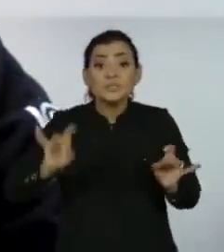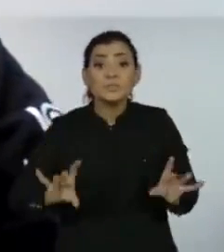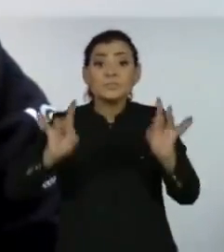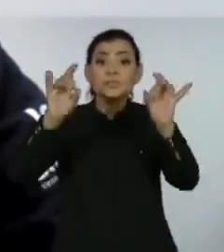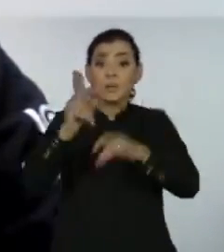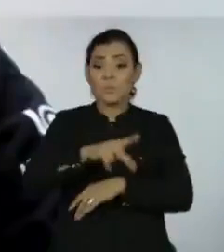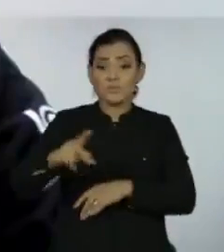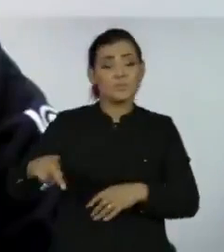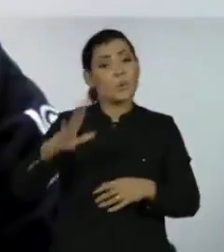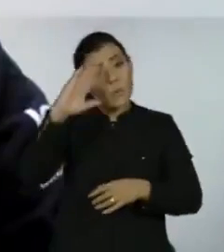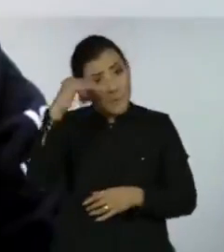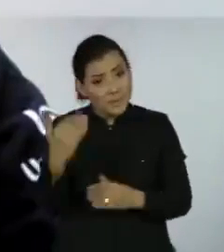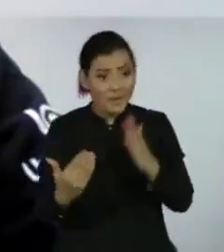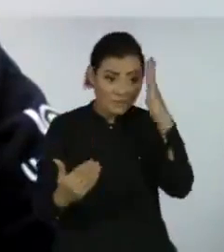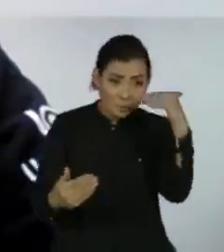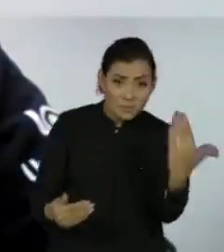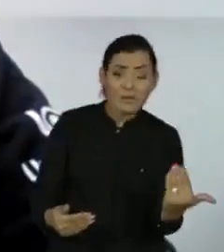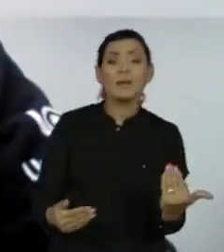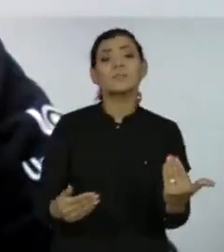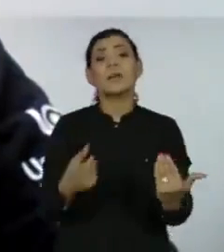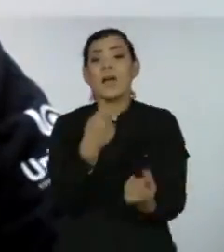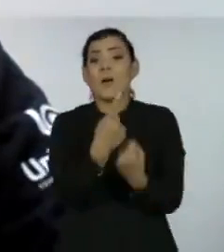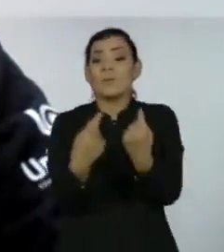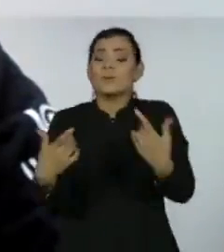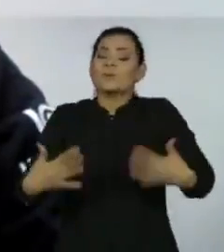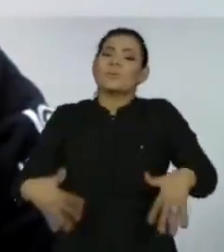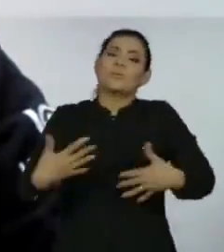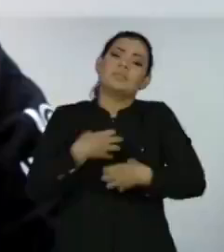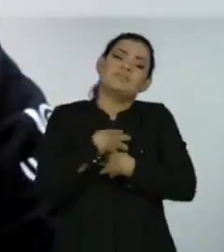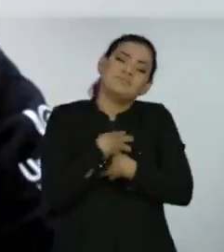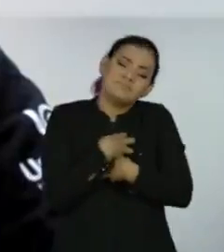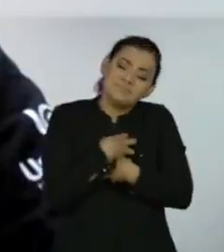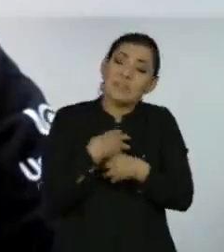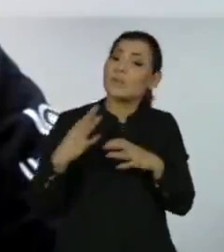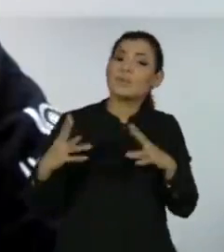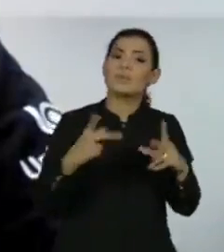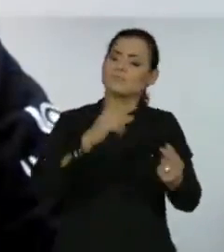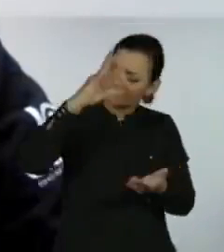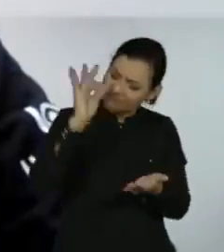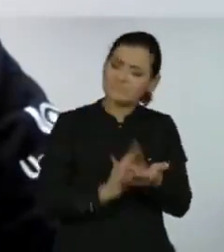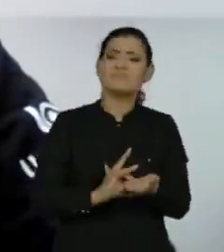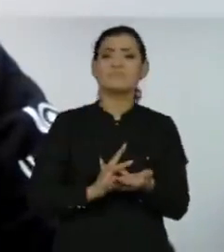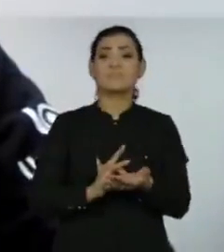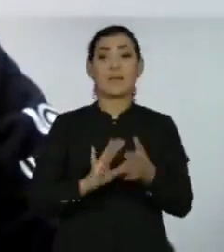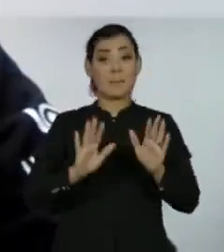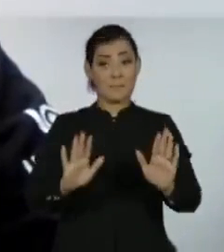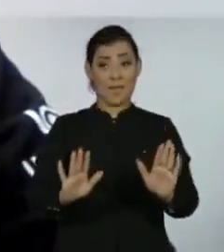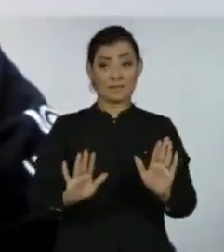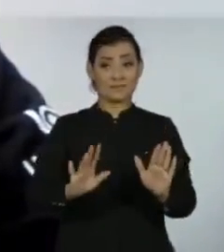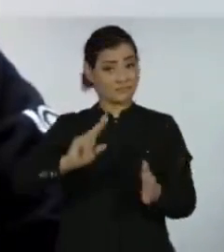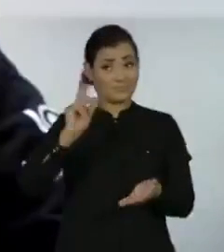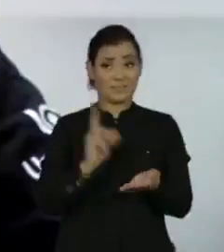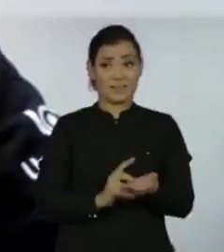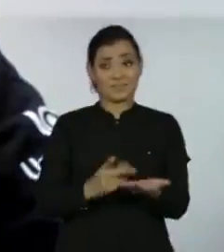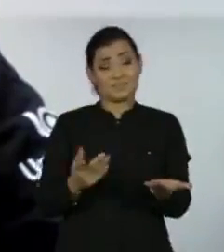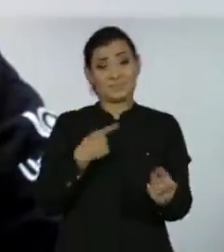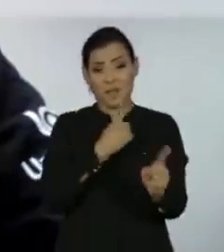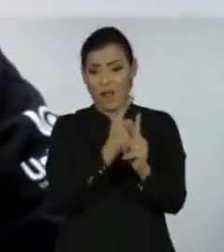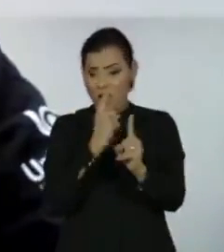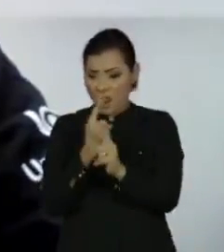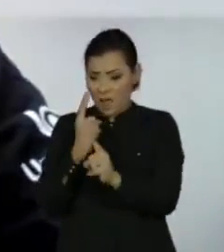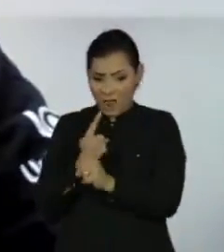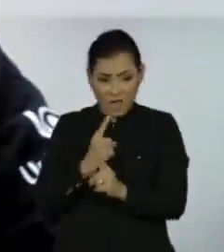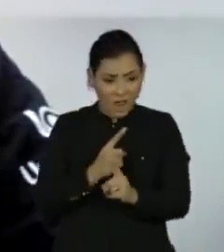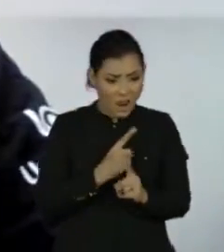dia de homenagens, algumas românticas, todas elas, muito legítimas, mas nós estamos descobrindo um